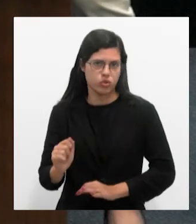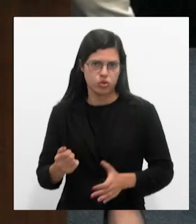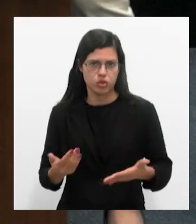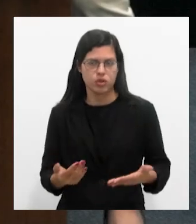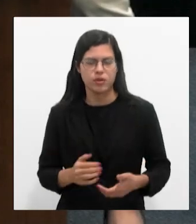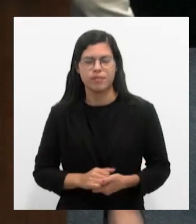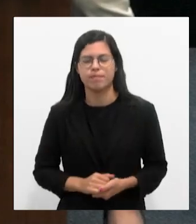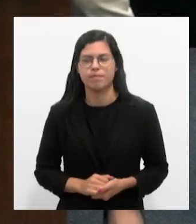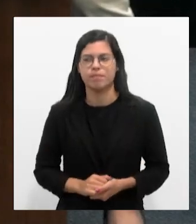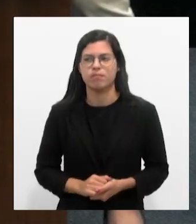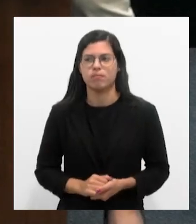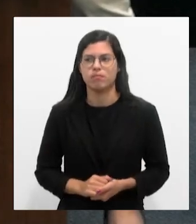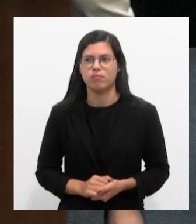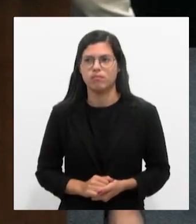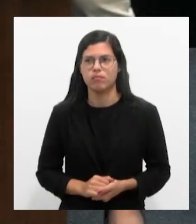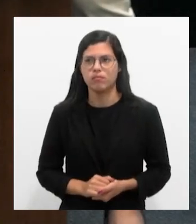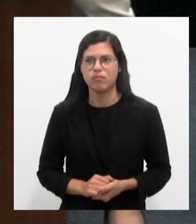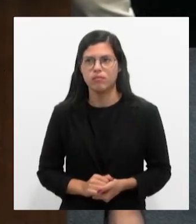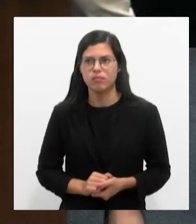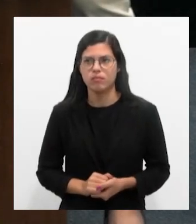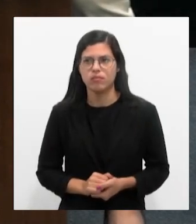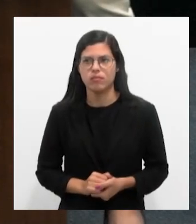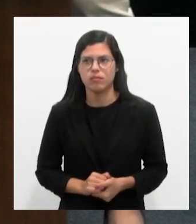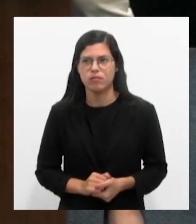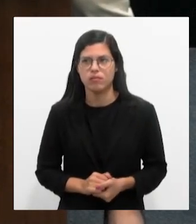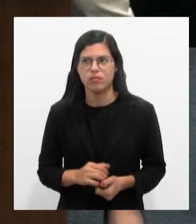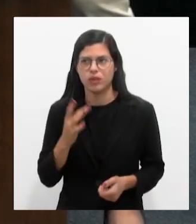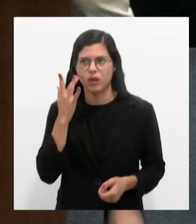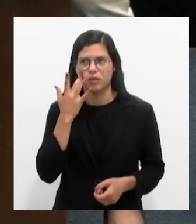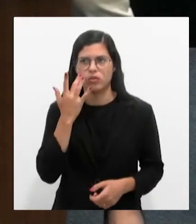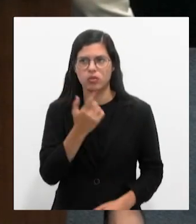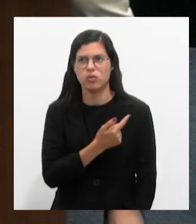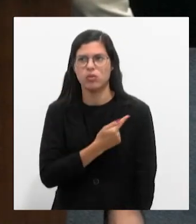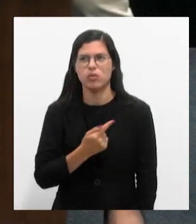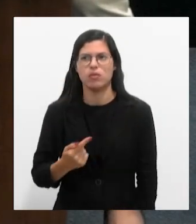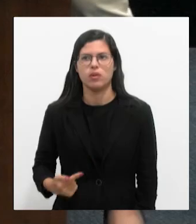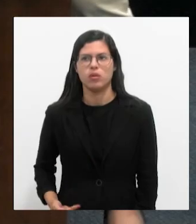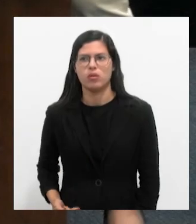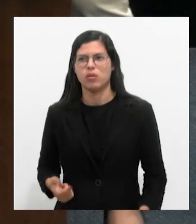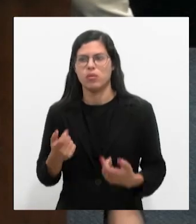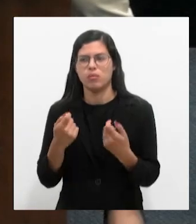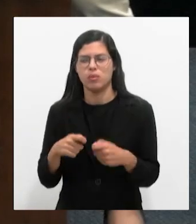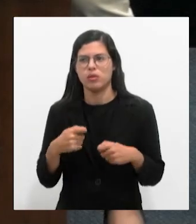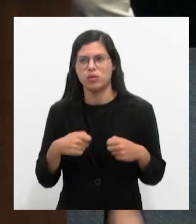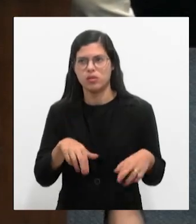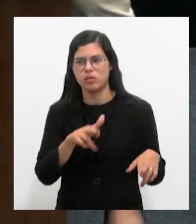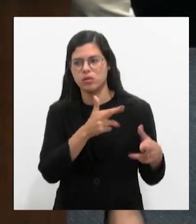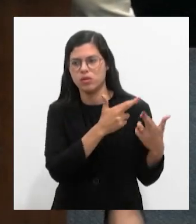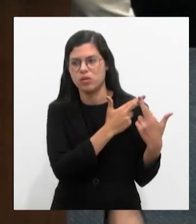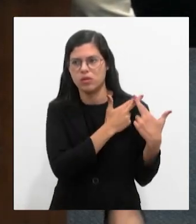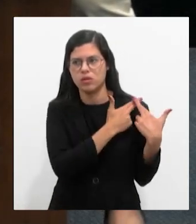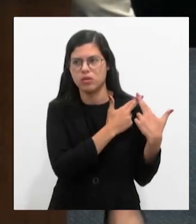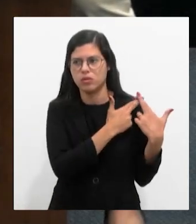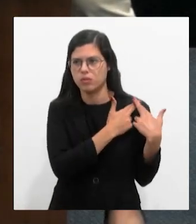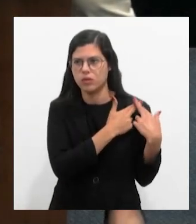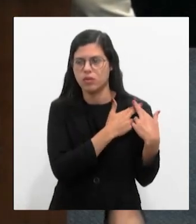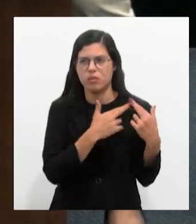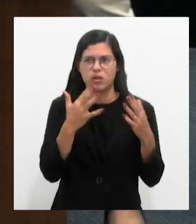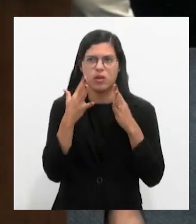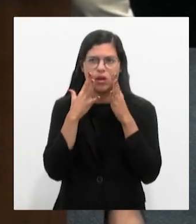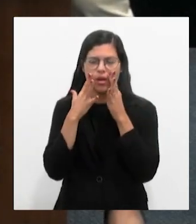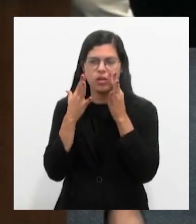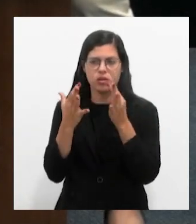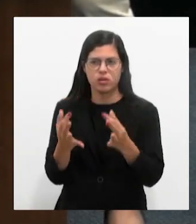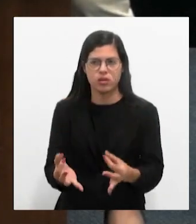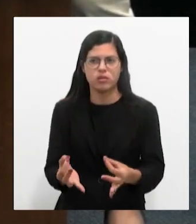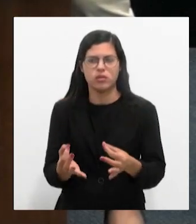tributos. Então, eu acho que o governo deve ter responsabilidade, atenção